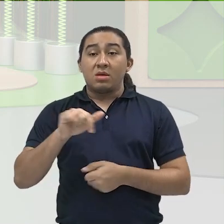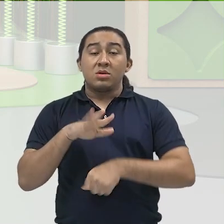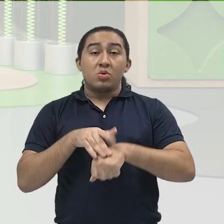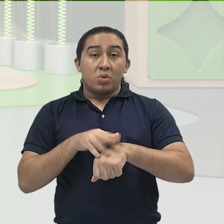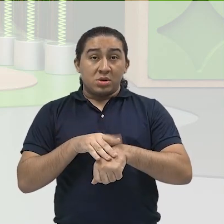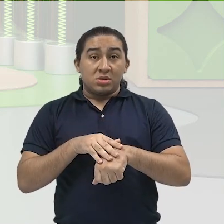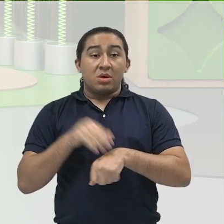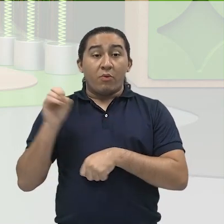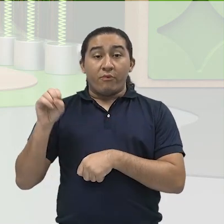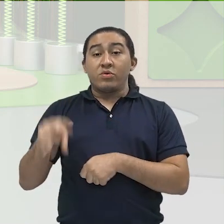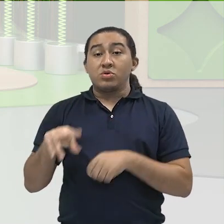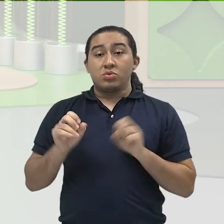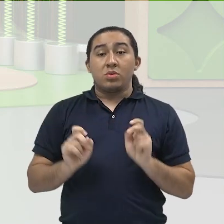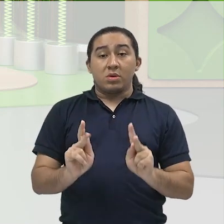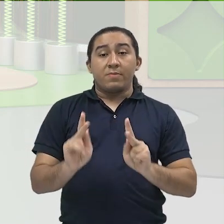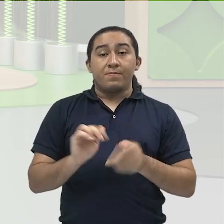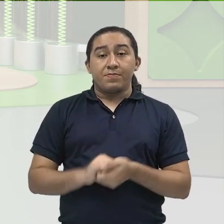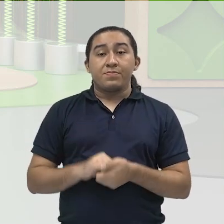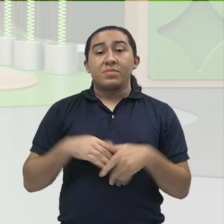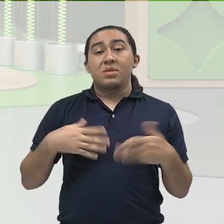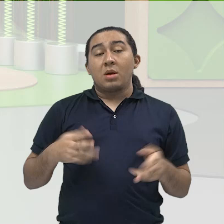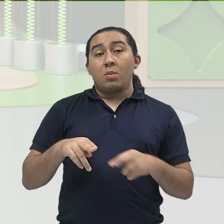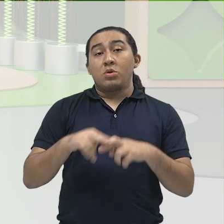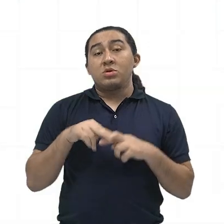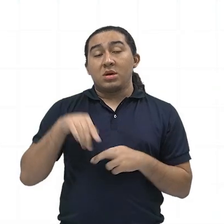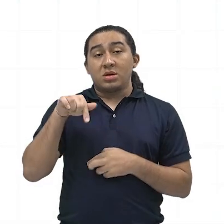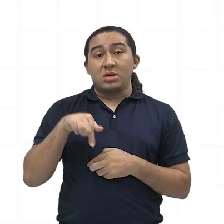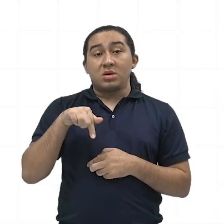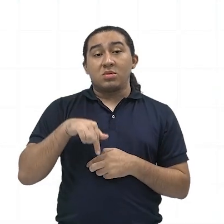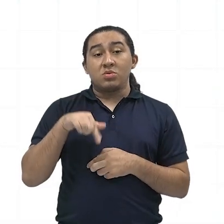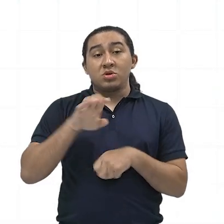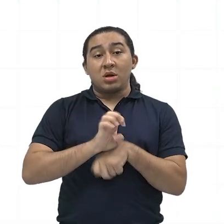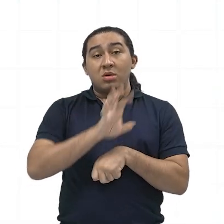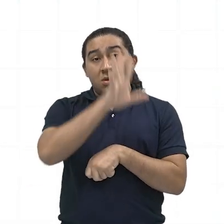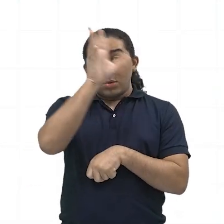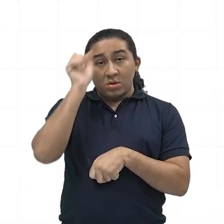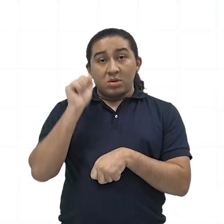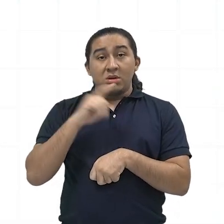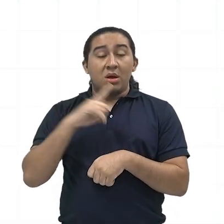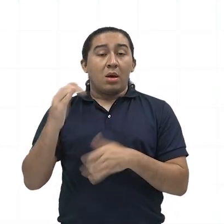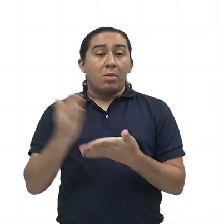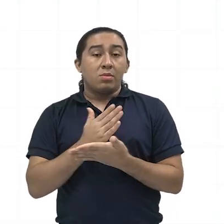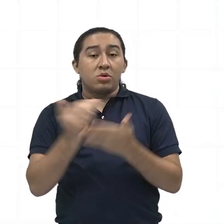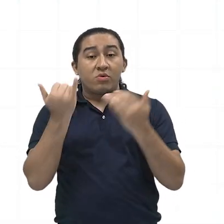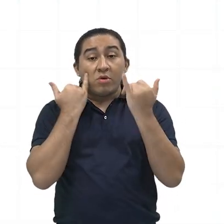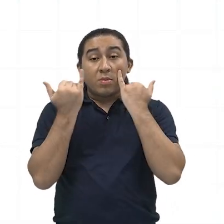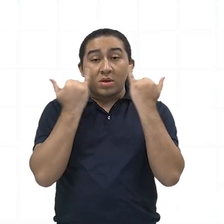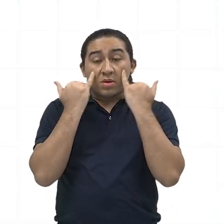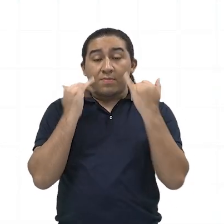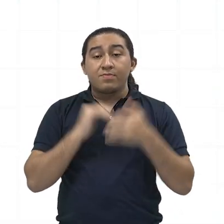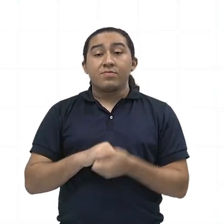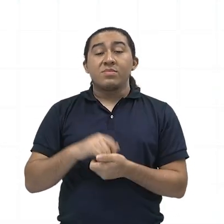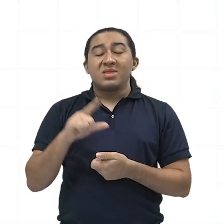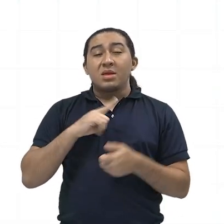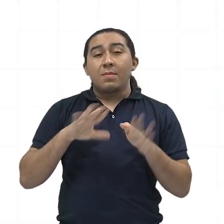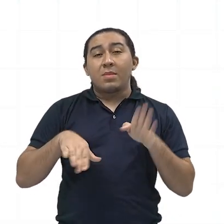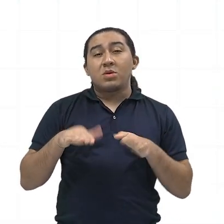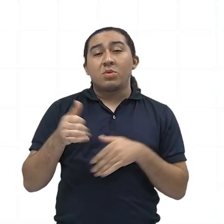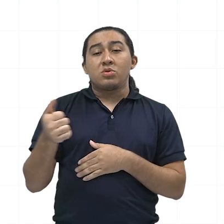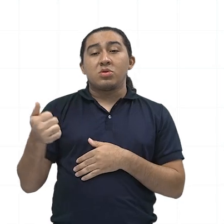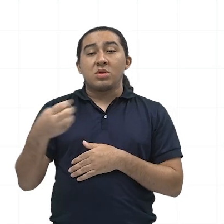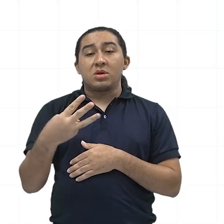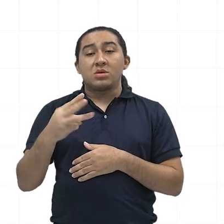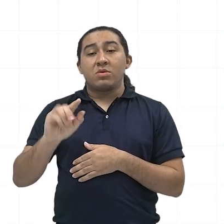ou desse vírus, tá? Então, aqui no Amazonas nós temos alguns dados. O Amazonas tem uma taxa estimada de